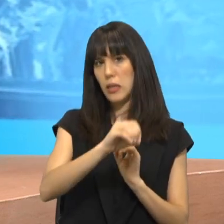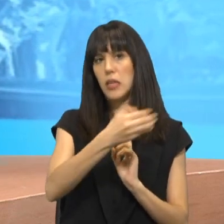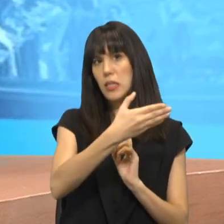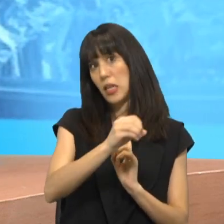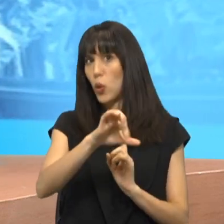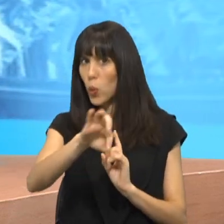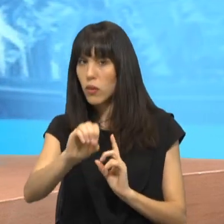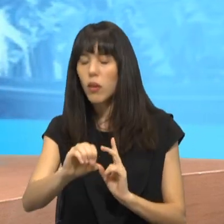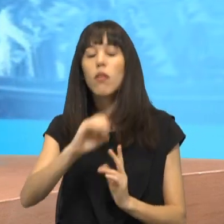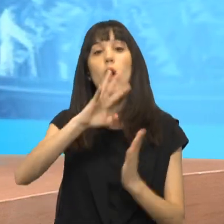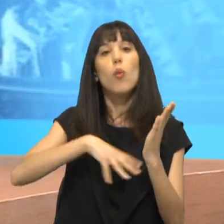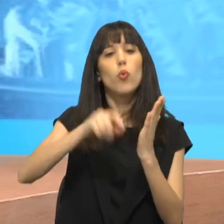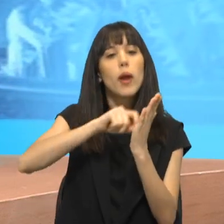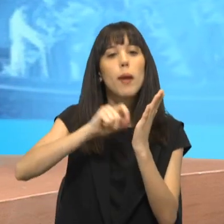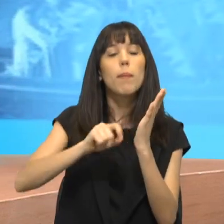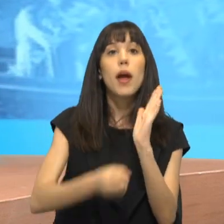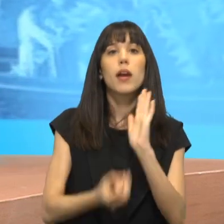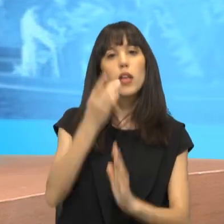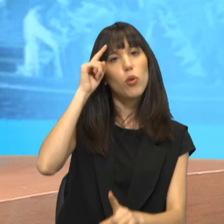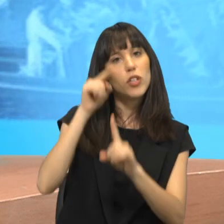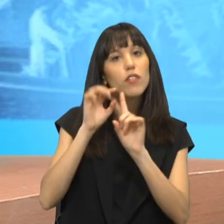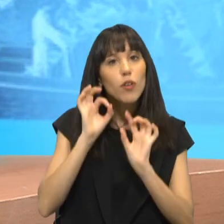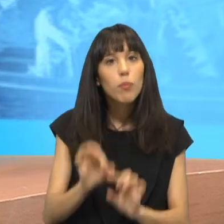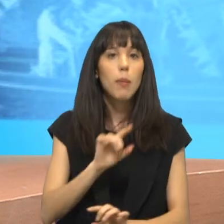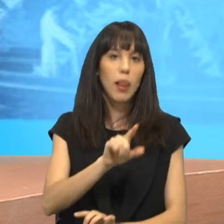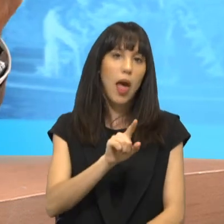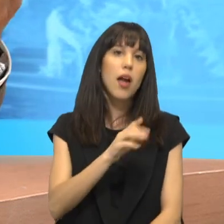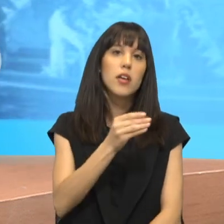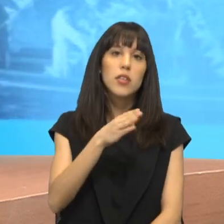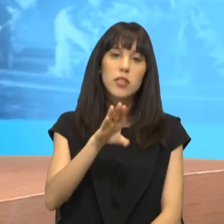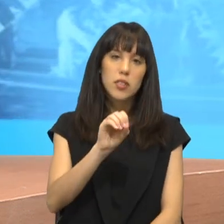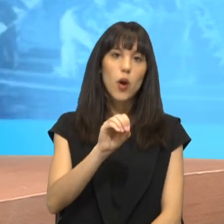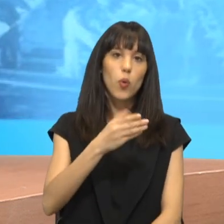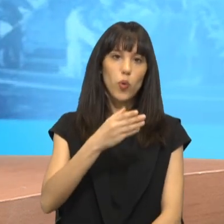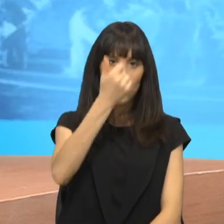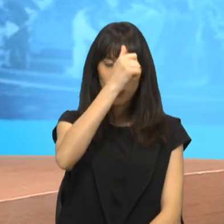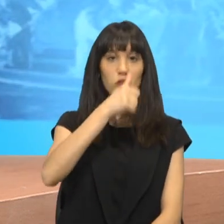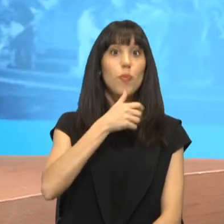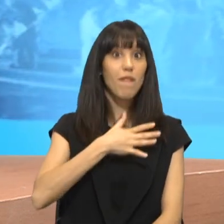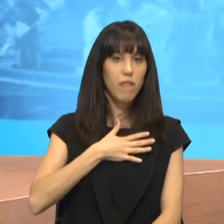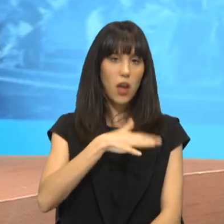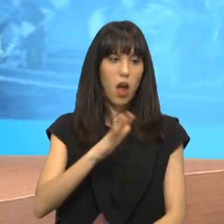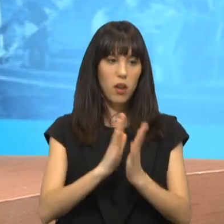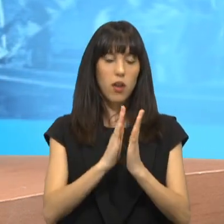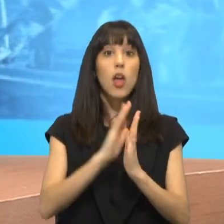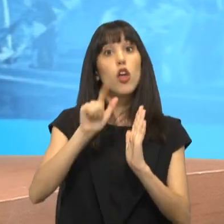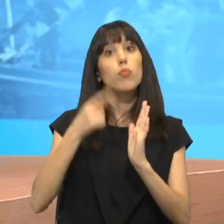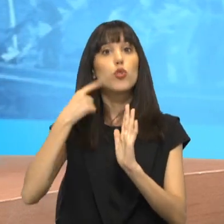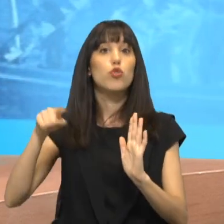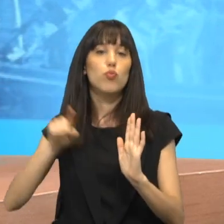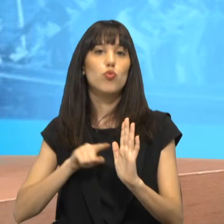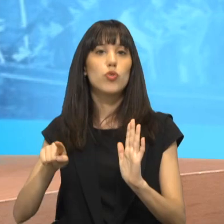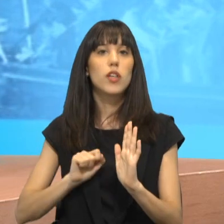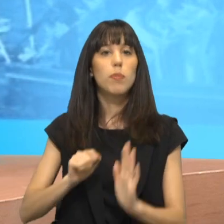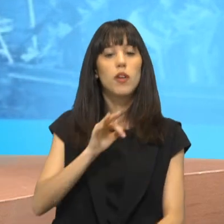faz um poema exatamente para a vigília de São Domingos de Benfica, que ficará popularizado depois pela música de Fanhais,